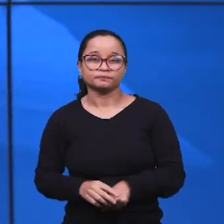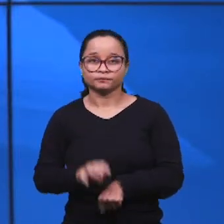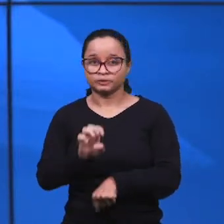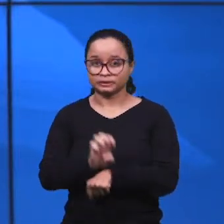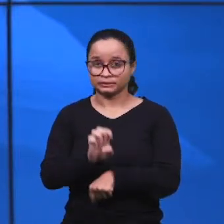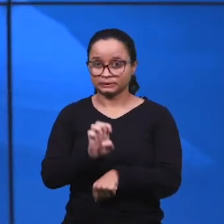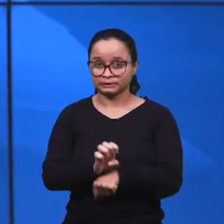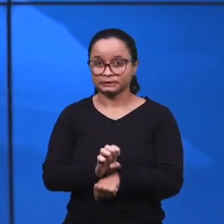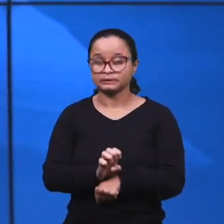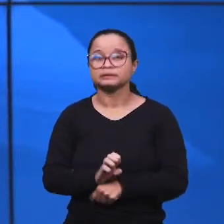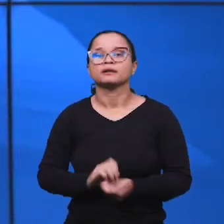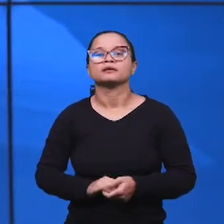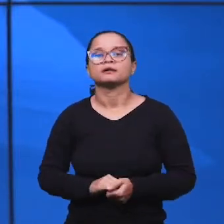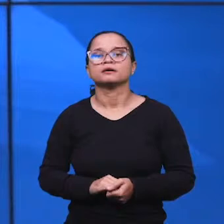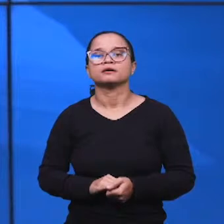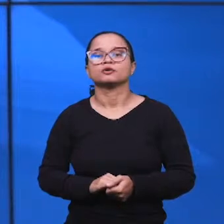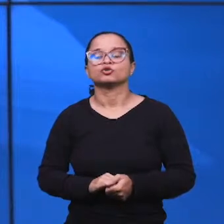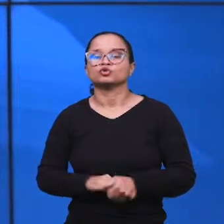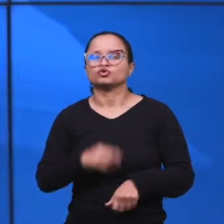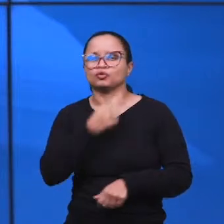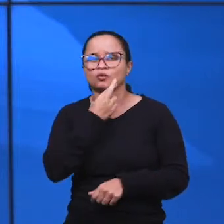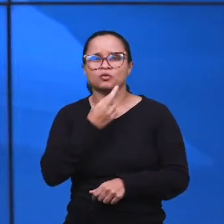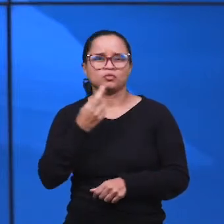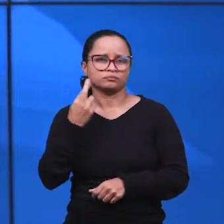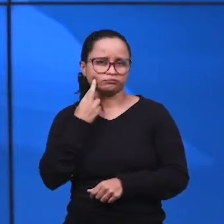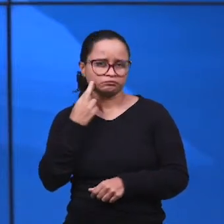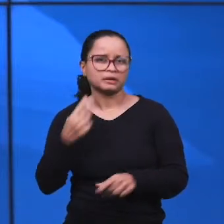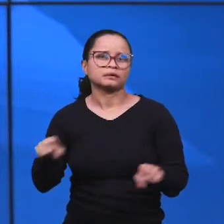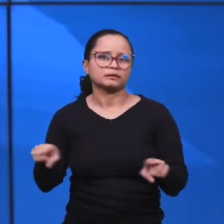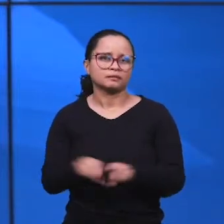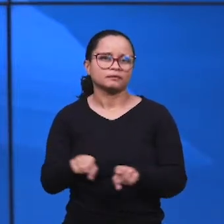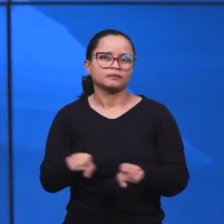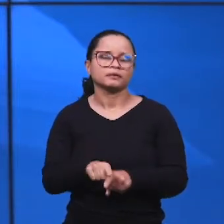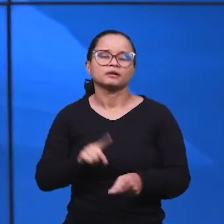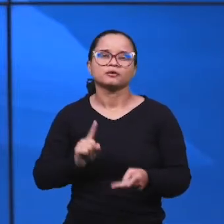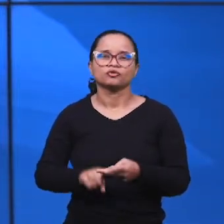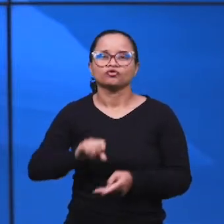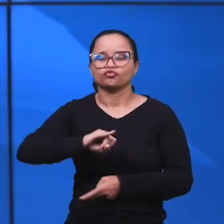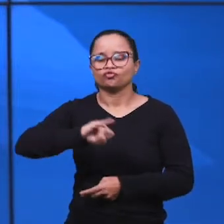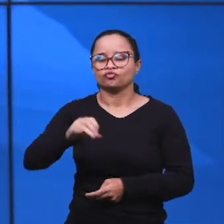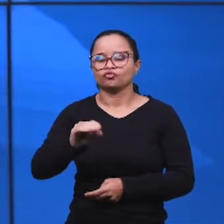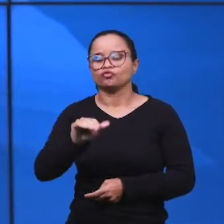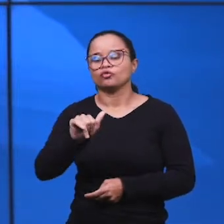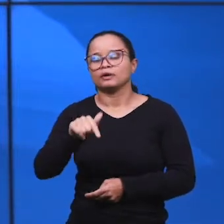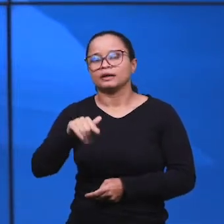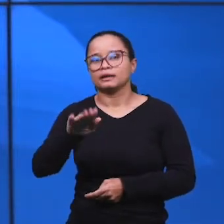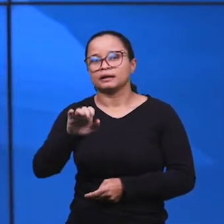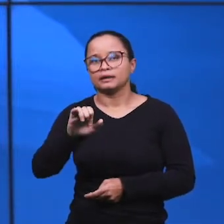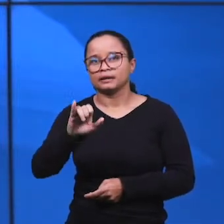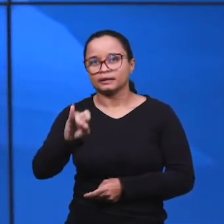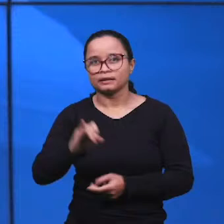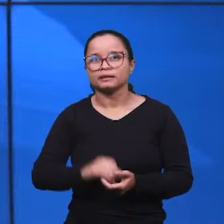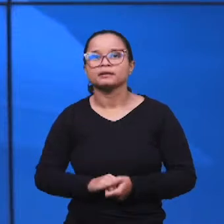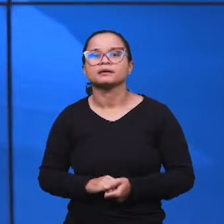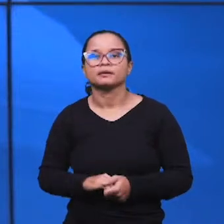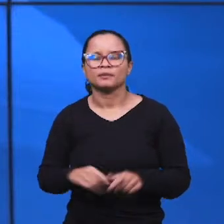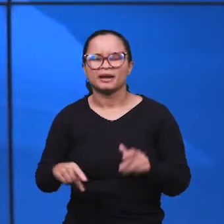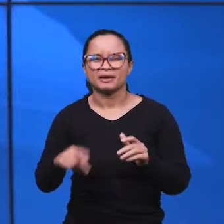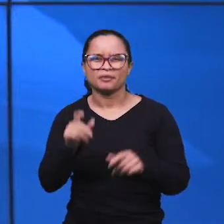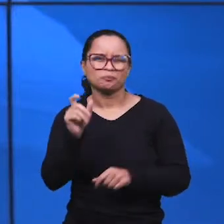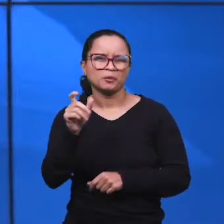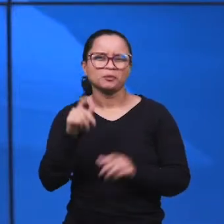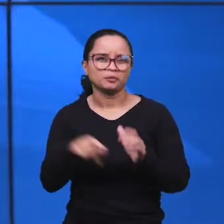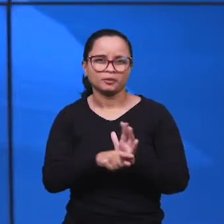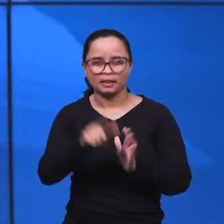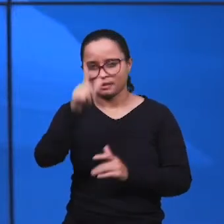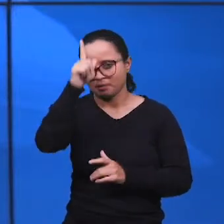Rondônia. E o outro bebê é o nosso irmão Joaquim. Joaquim, eu vou tentar pronunciar o nome dele, que é um nome parece que é alemão, né? É Pscheid, né? Ele